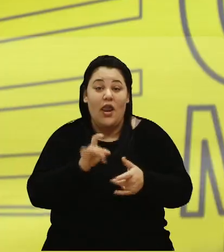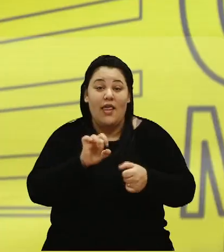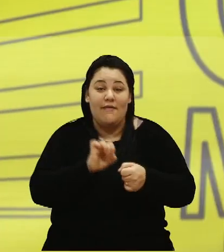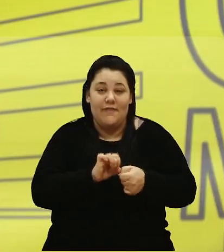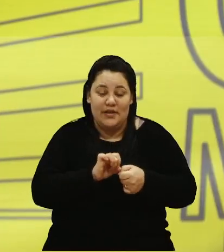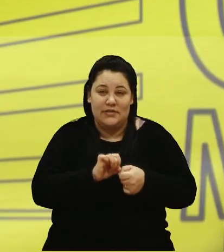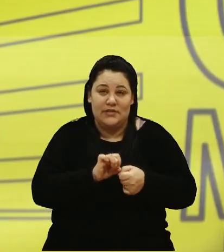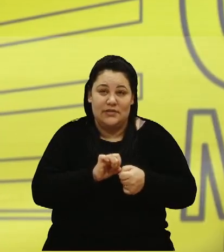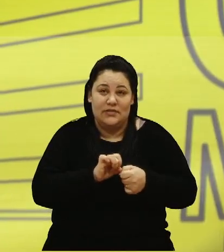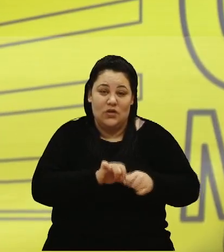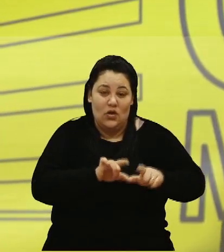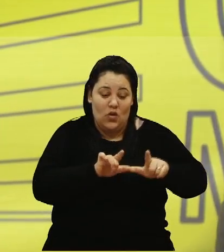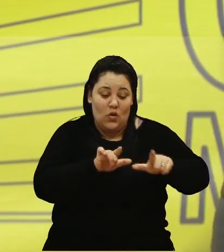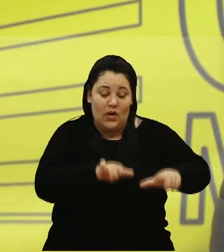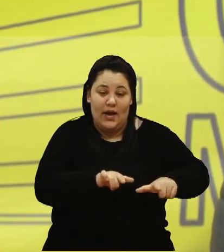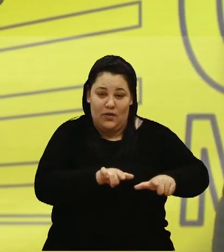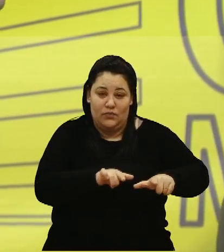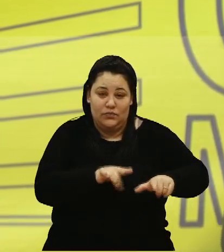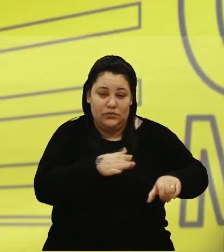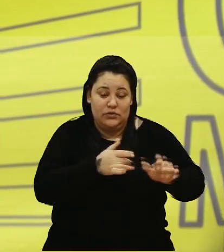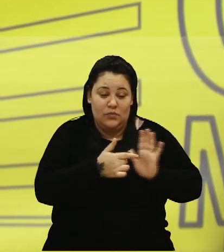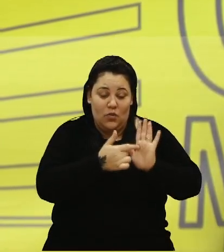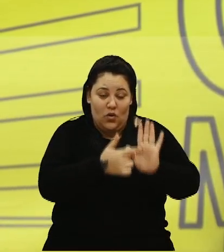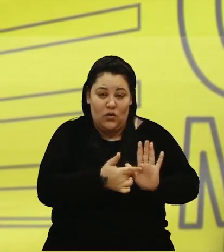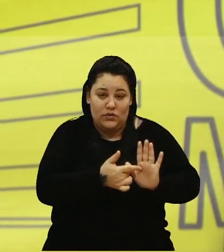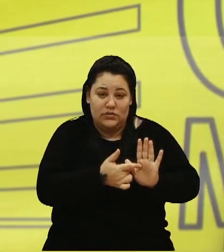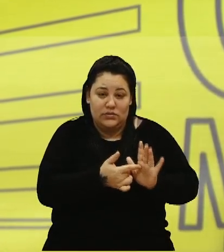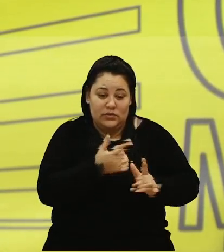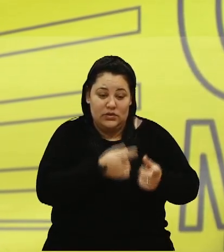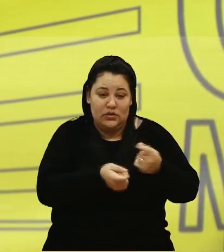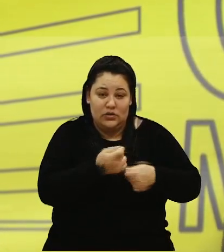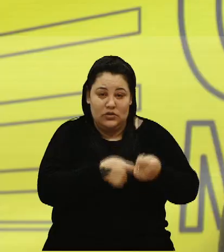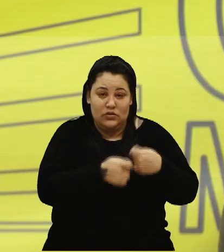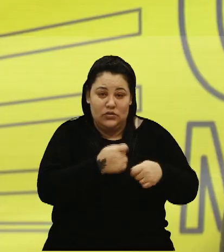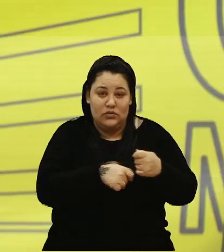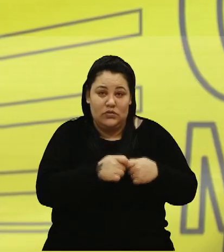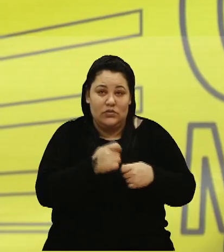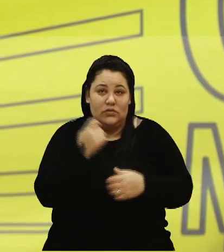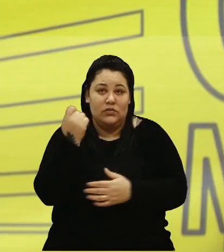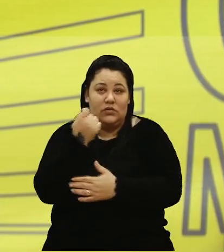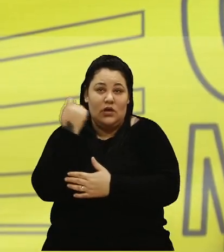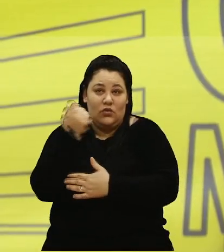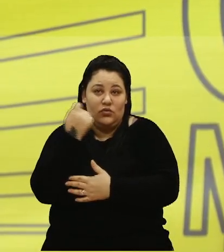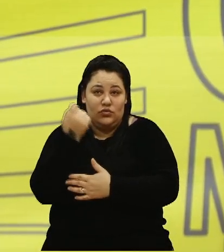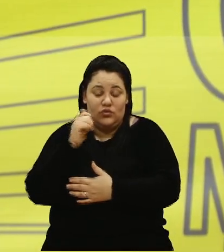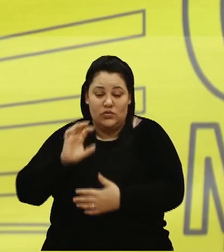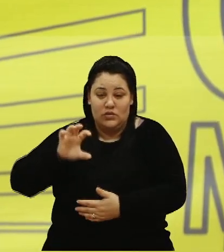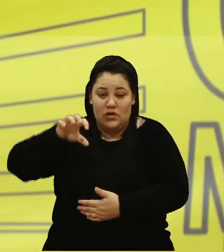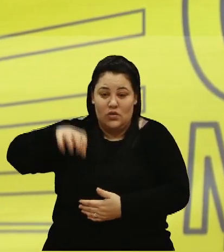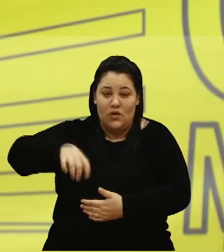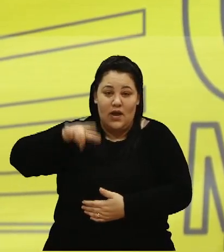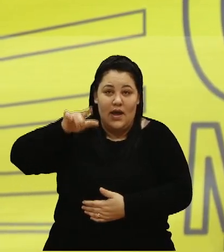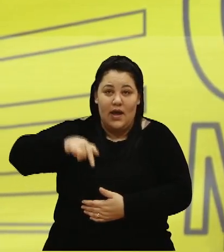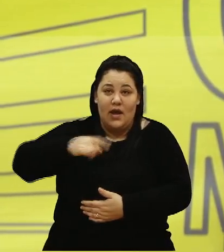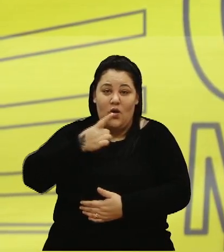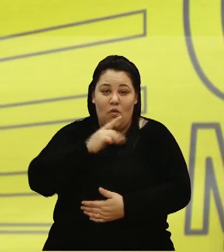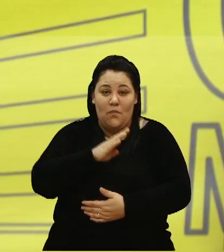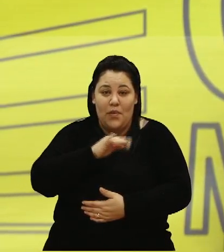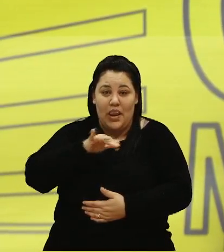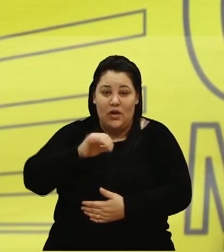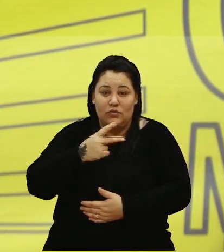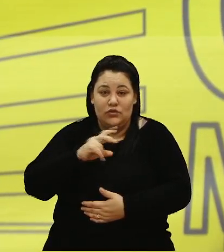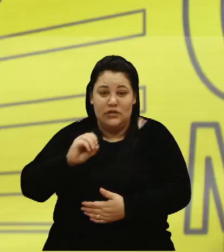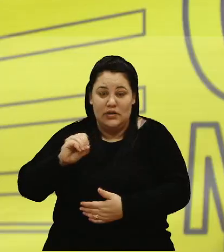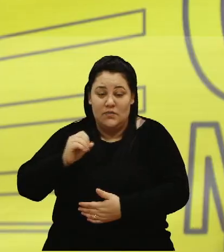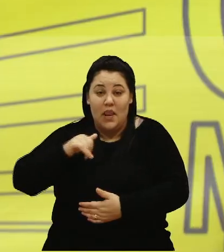aonde a gente está dentro da economia gaúcha. Então, a nossa contribuição do setor do automobilismo é 1 bilhão e 200 milhões de reais.